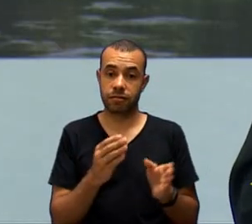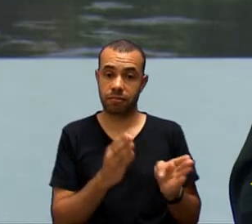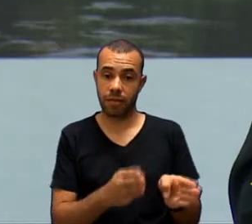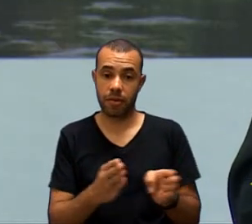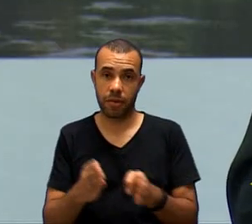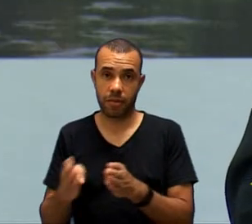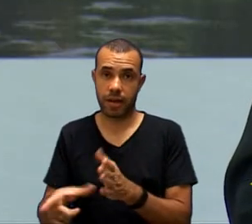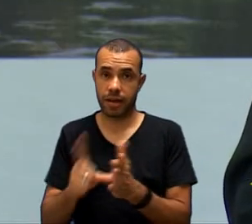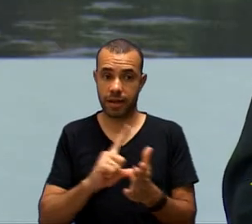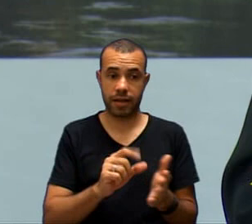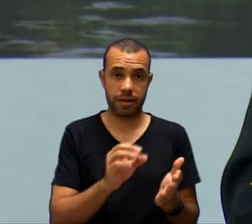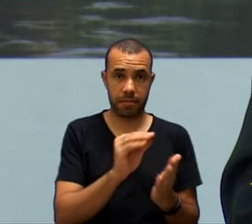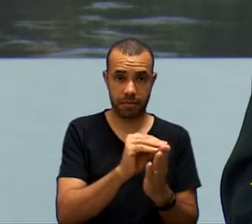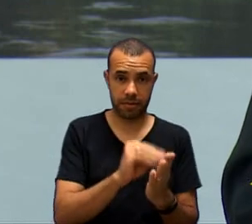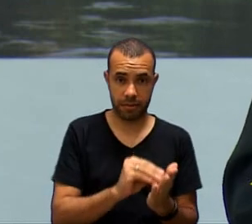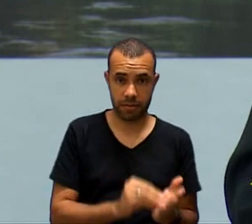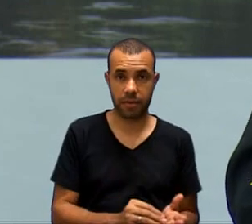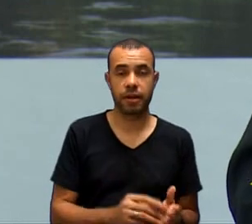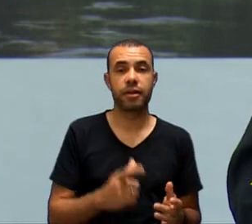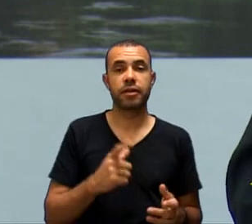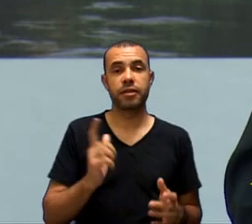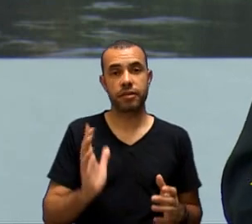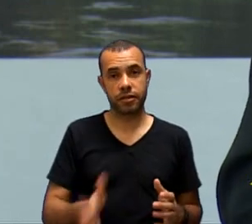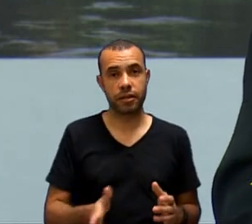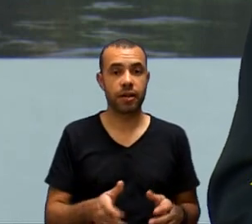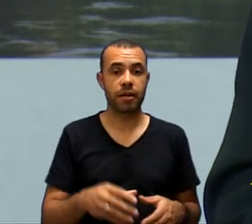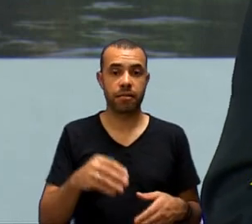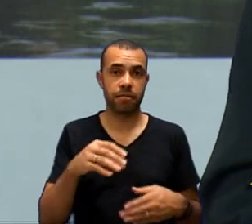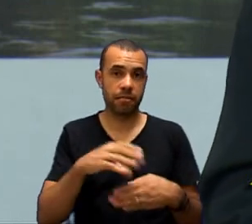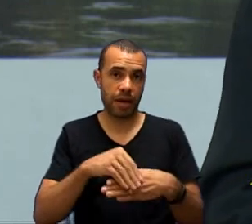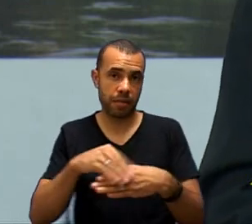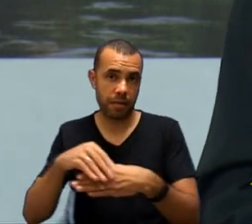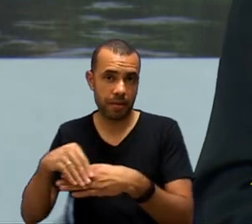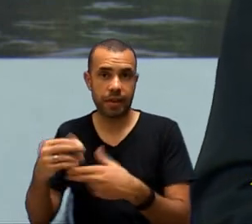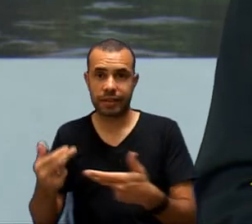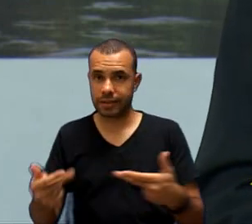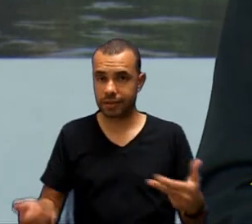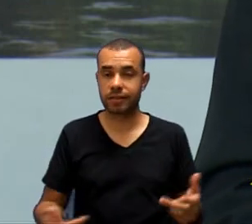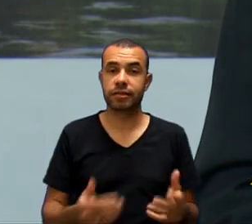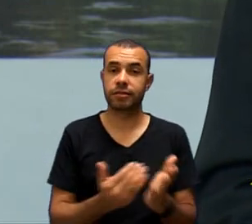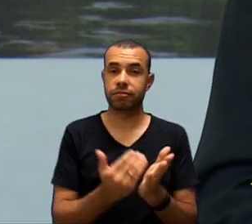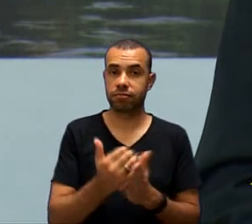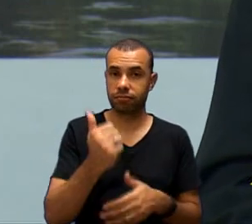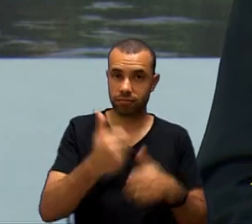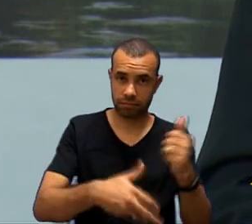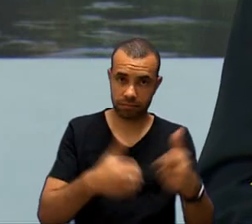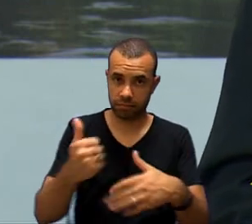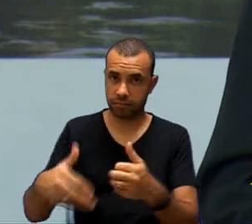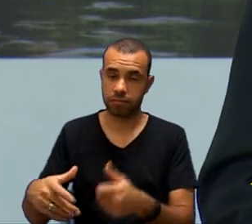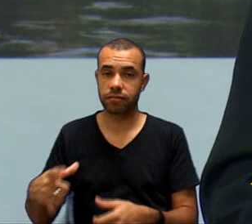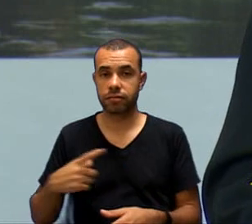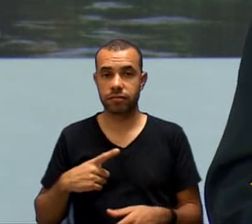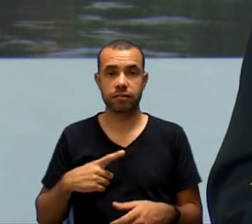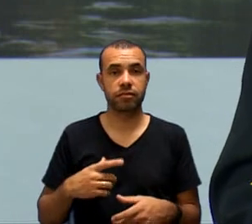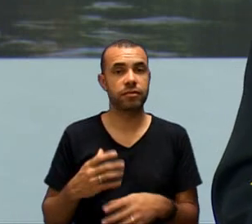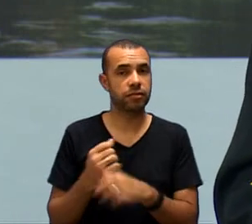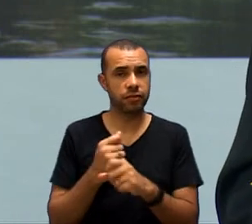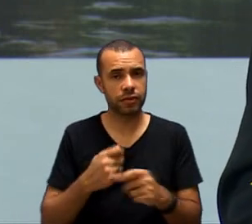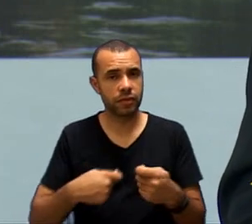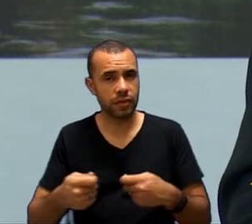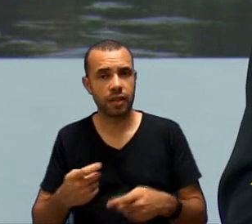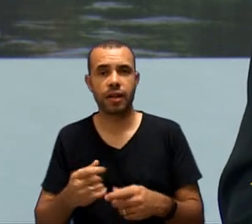já programada de outras pastas que se apresentarão após a pasta de Relações